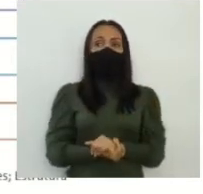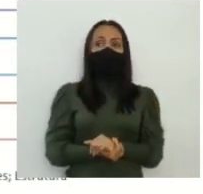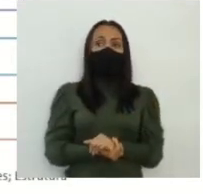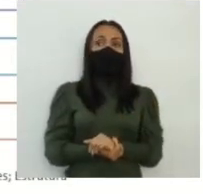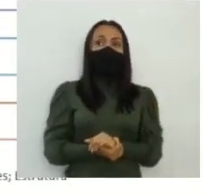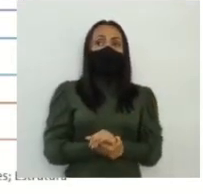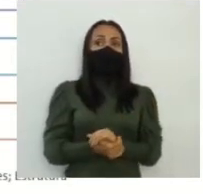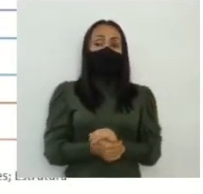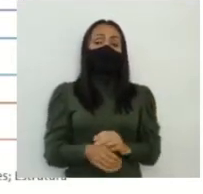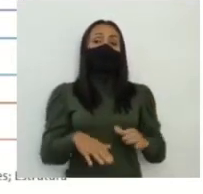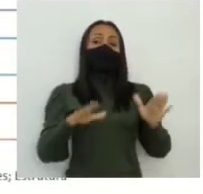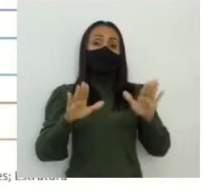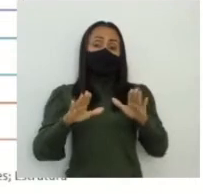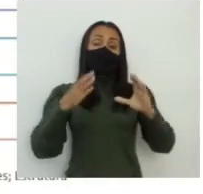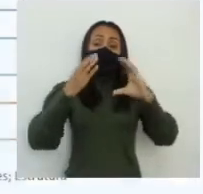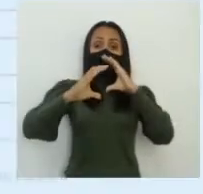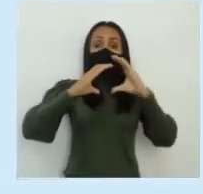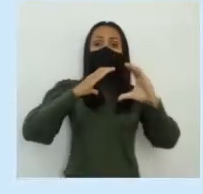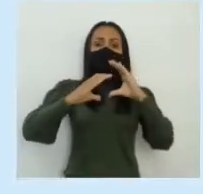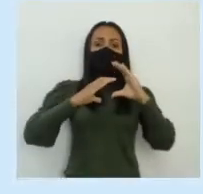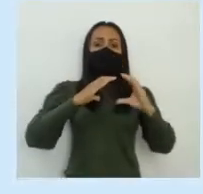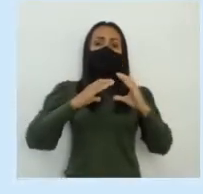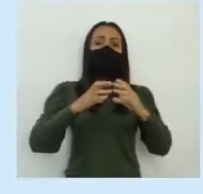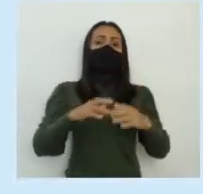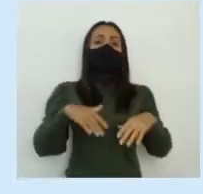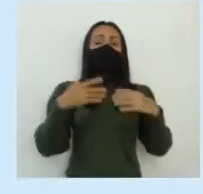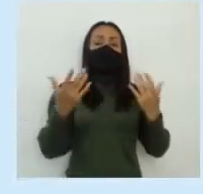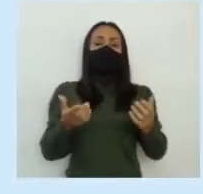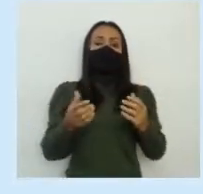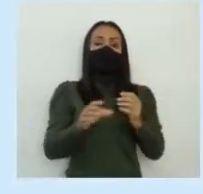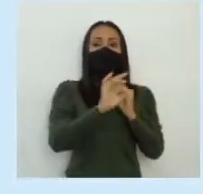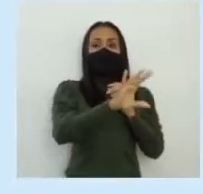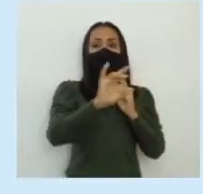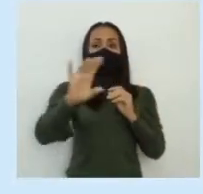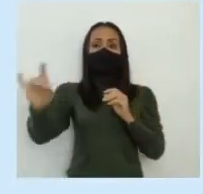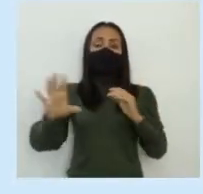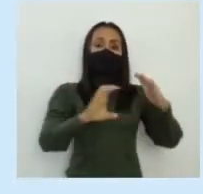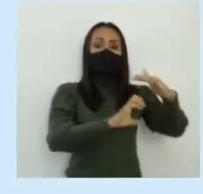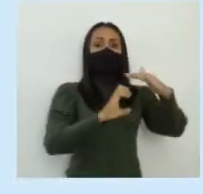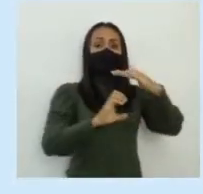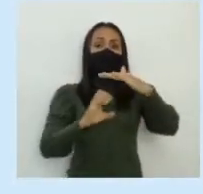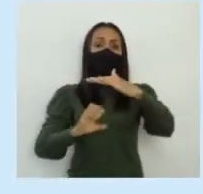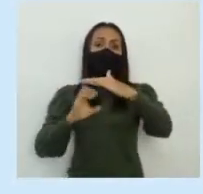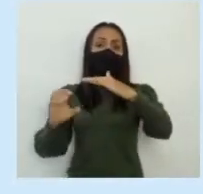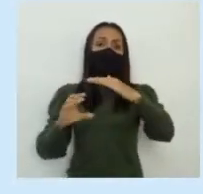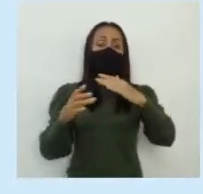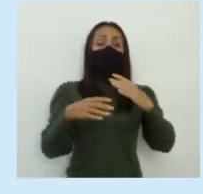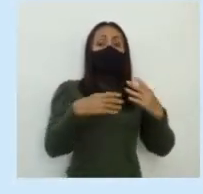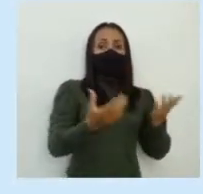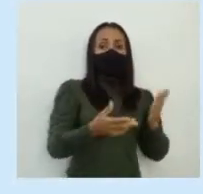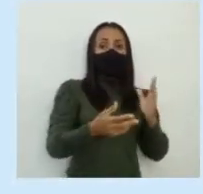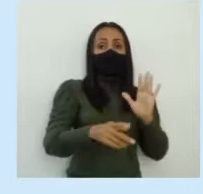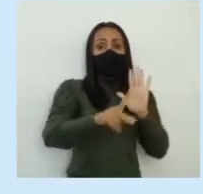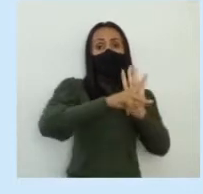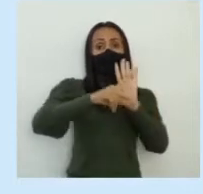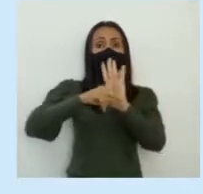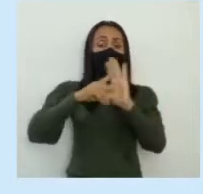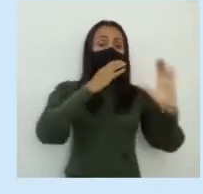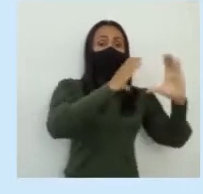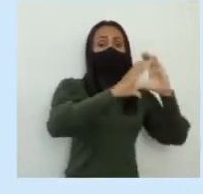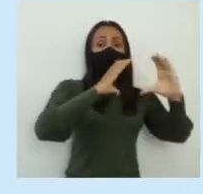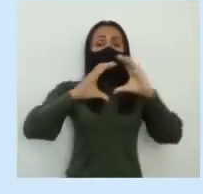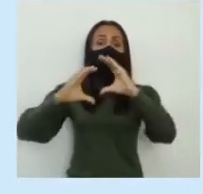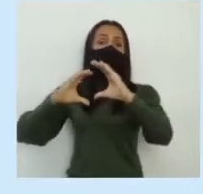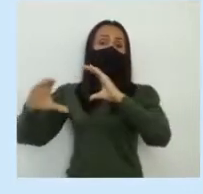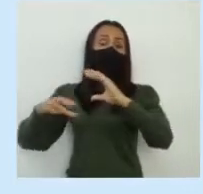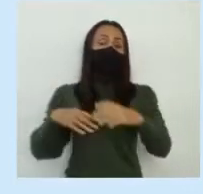de tudo, os canais de comunicação. Por quê? Porque cada empresa se comunica de uma forma. Tem empresa que só vai se comunicar através